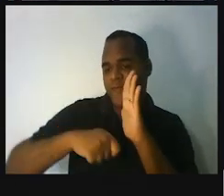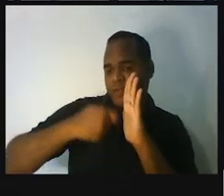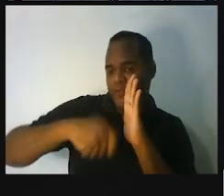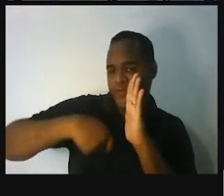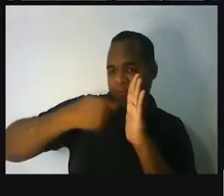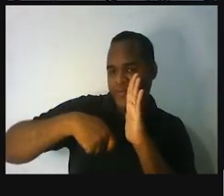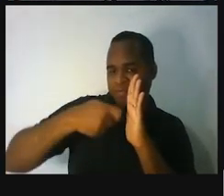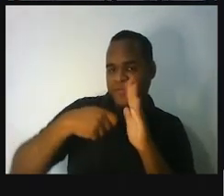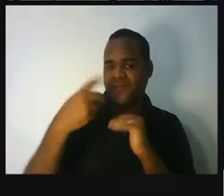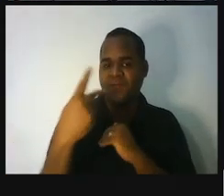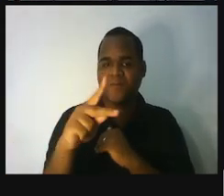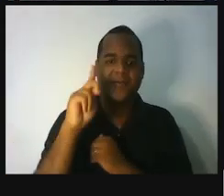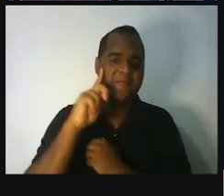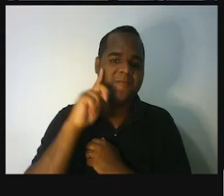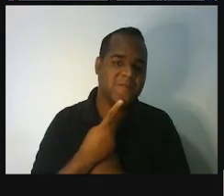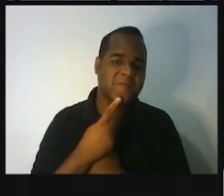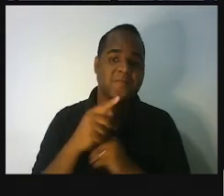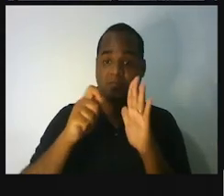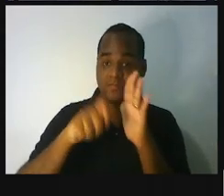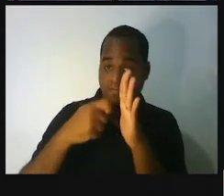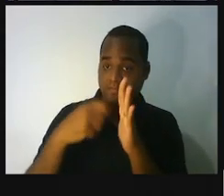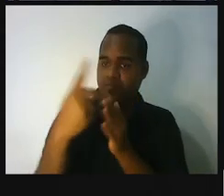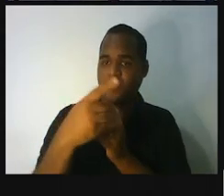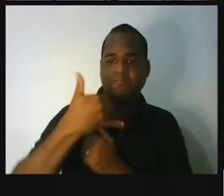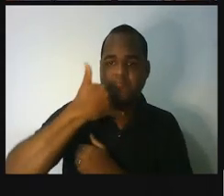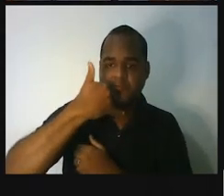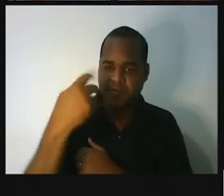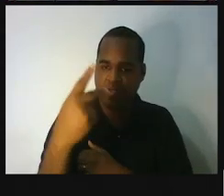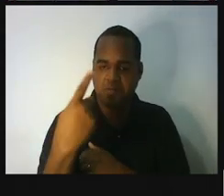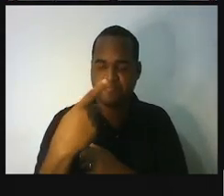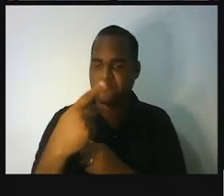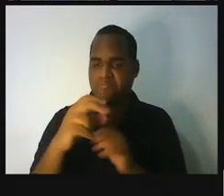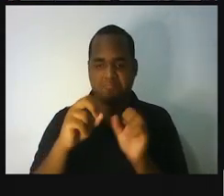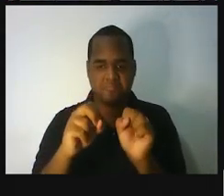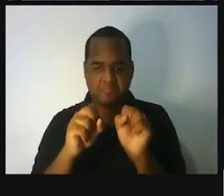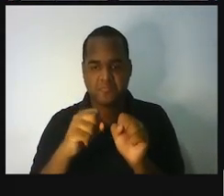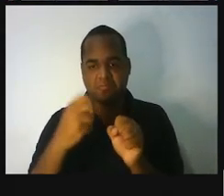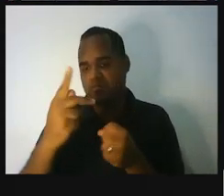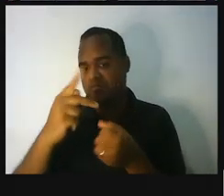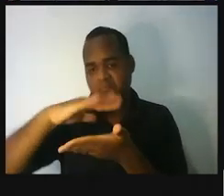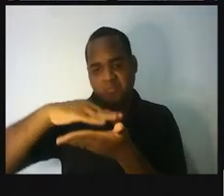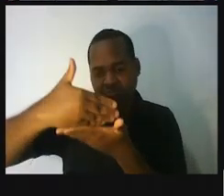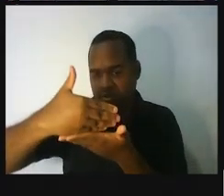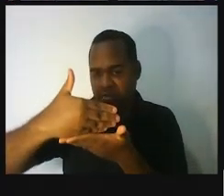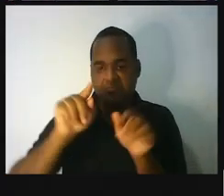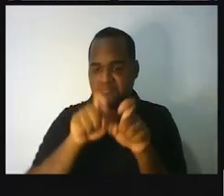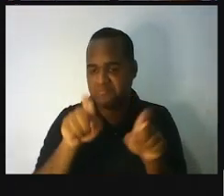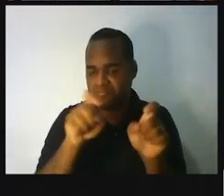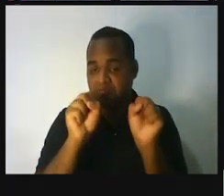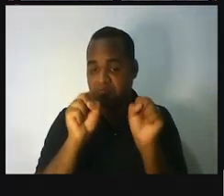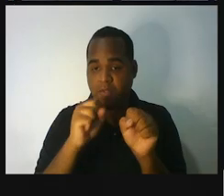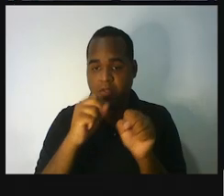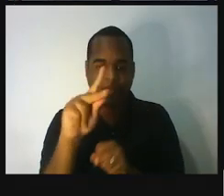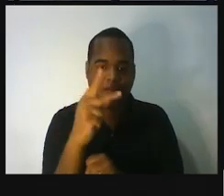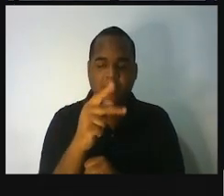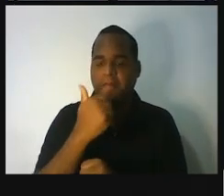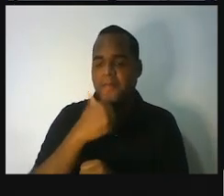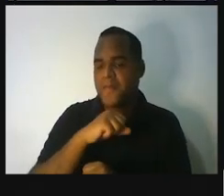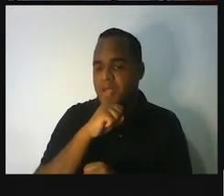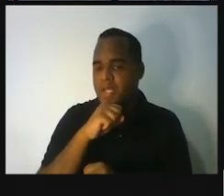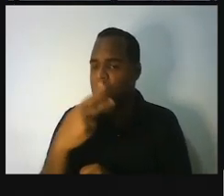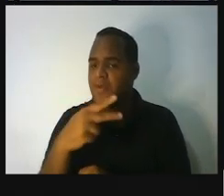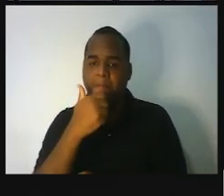professor? Com um celular, pode ser o seu, se você não tiver, você pode usar o celular da mamãe, do